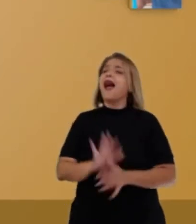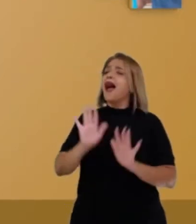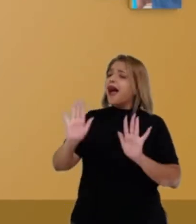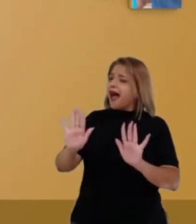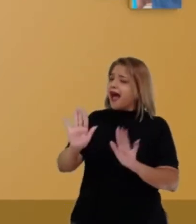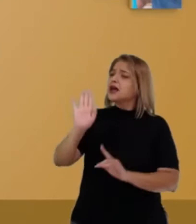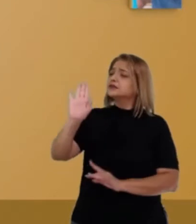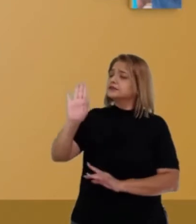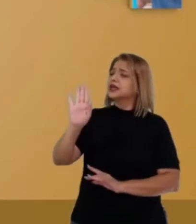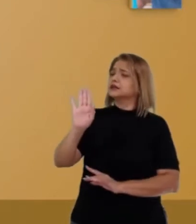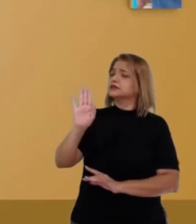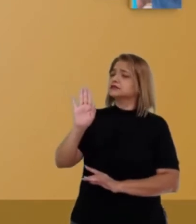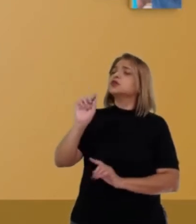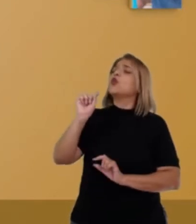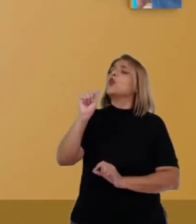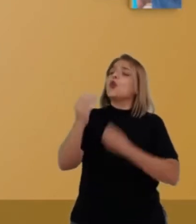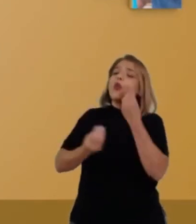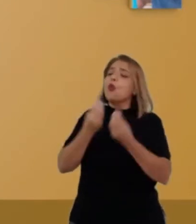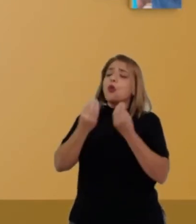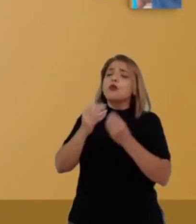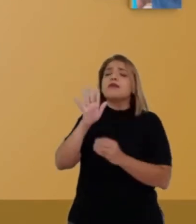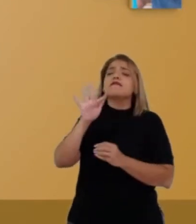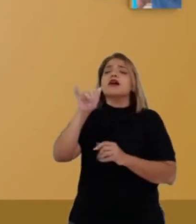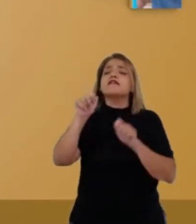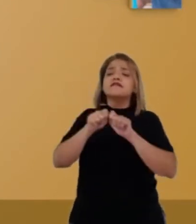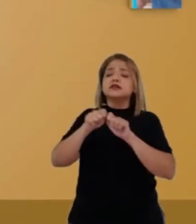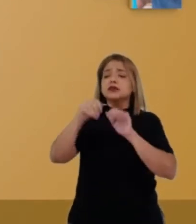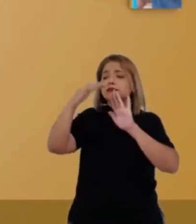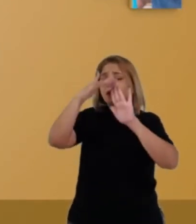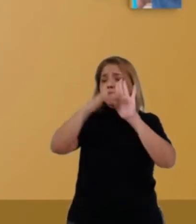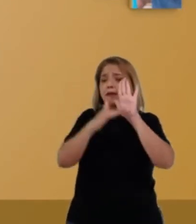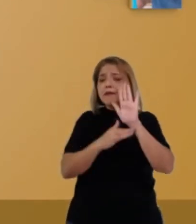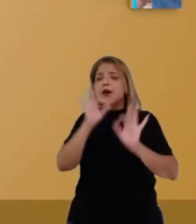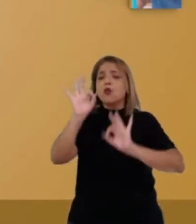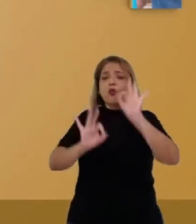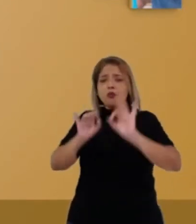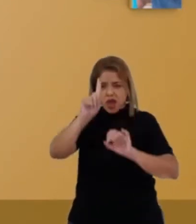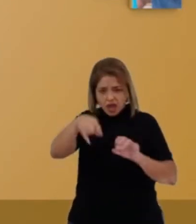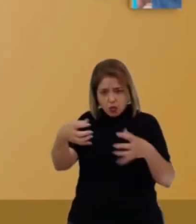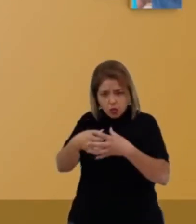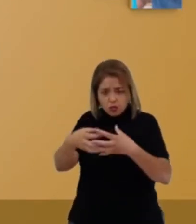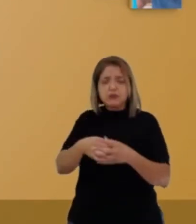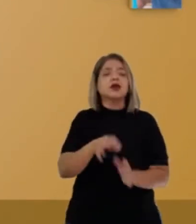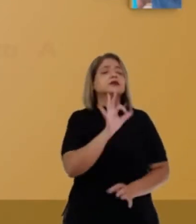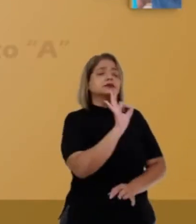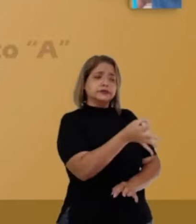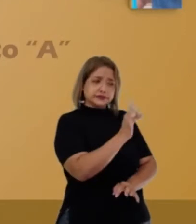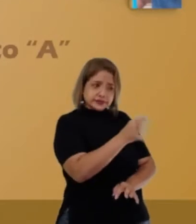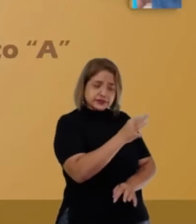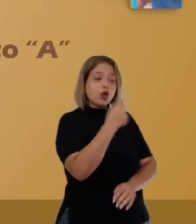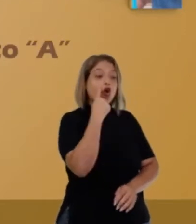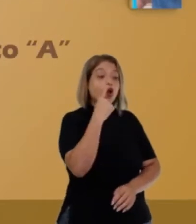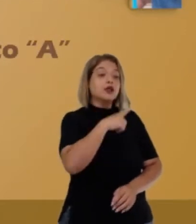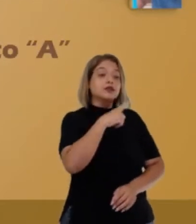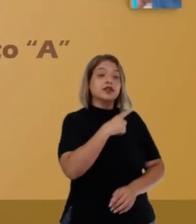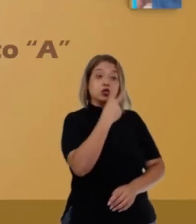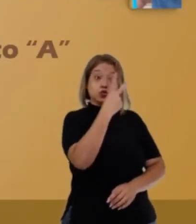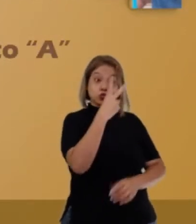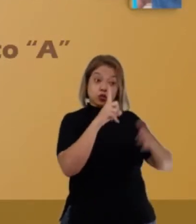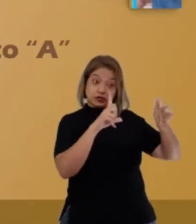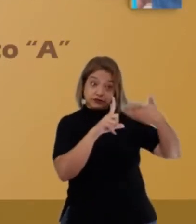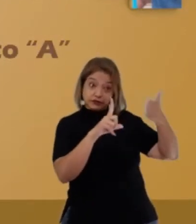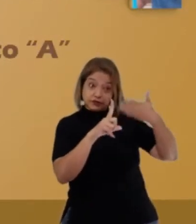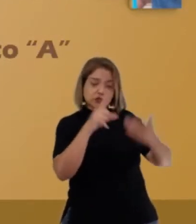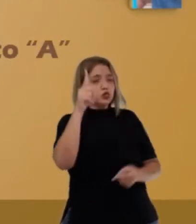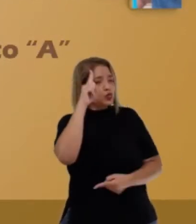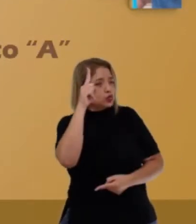Ah, mas Roberto, peraí. Como vai funcionar essa nova programação? Então será por agrupamento? Sim, Pro Isabel. Teremos 2